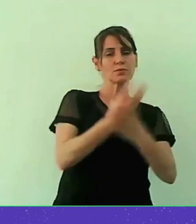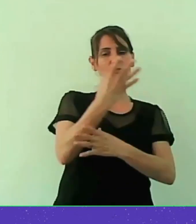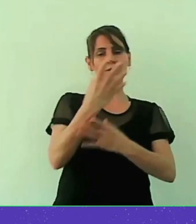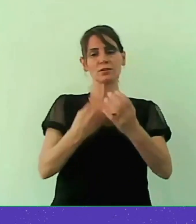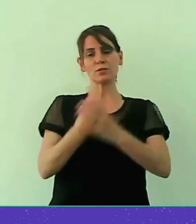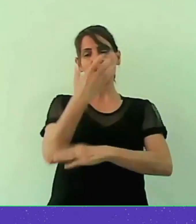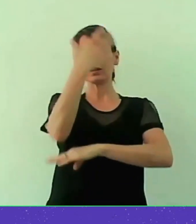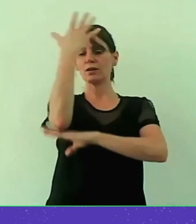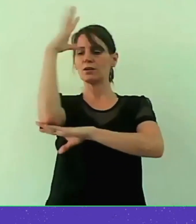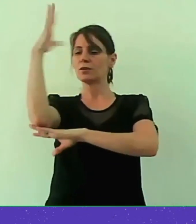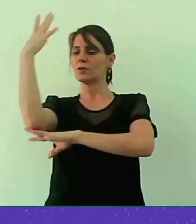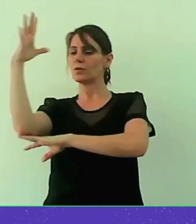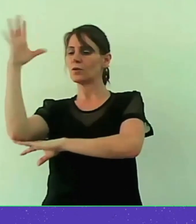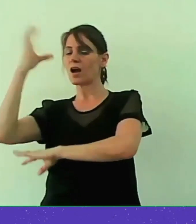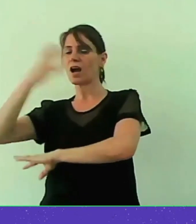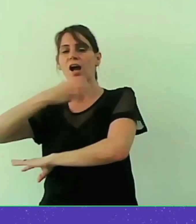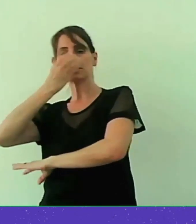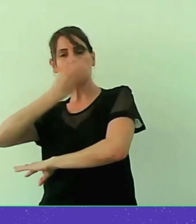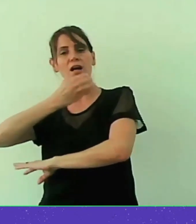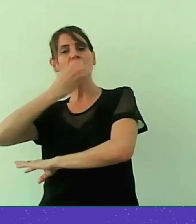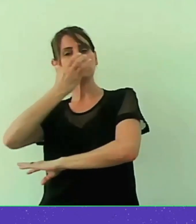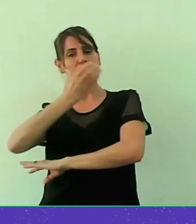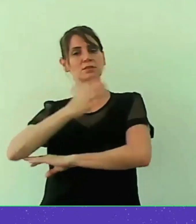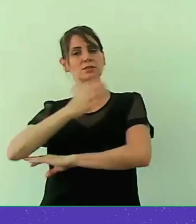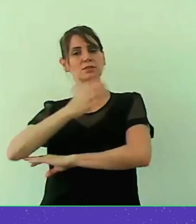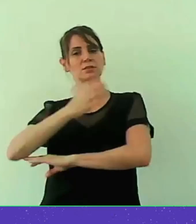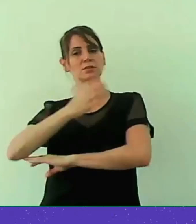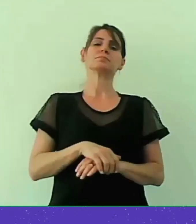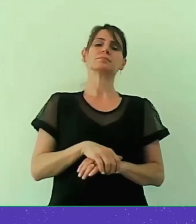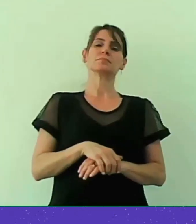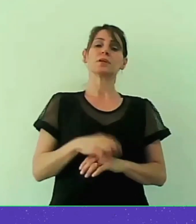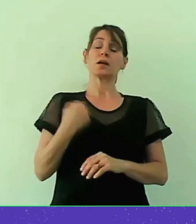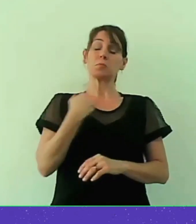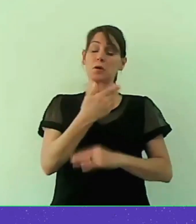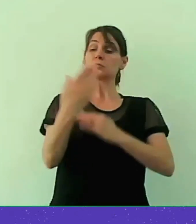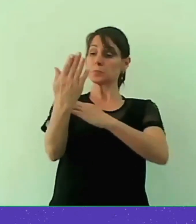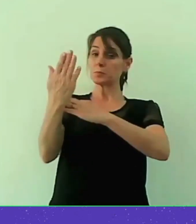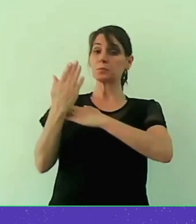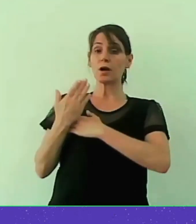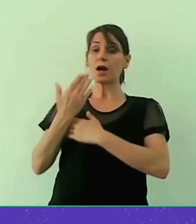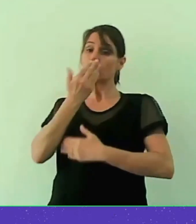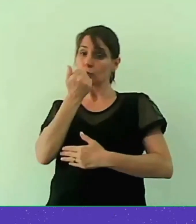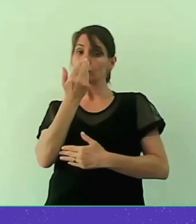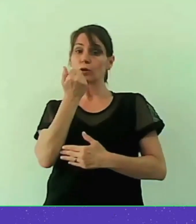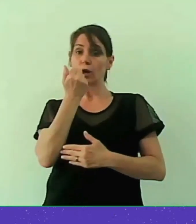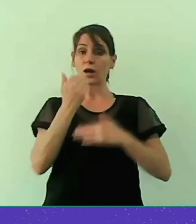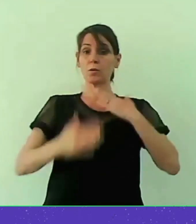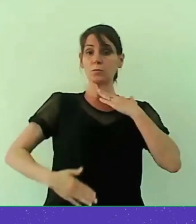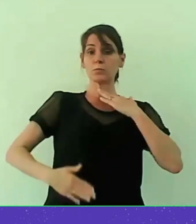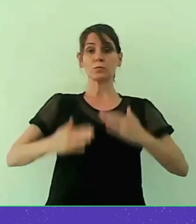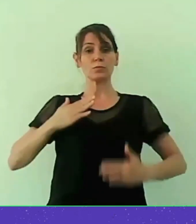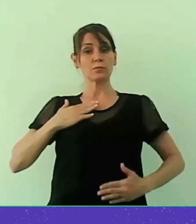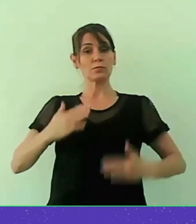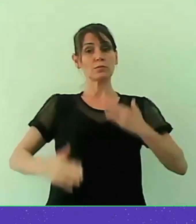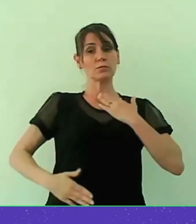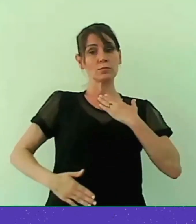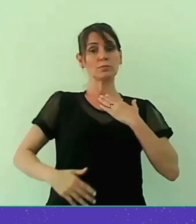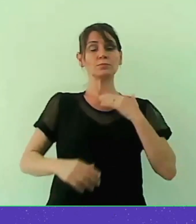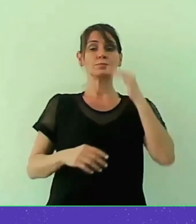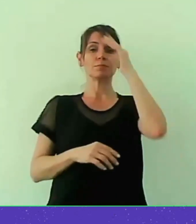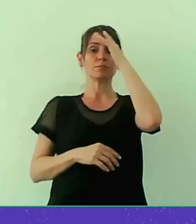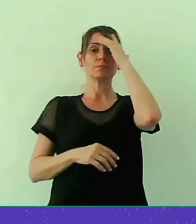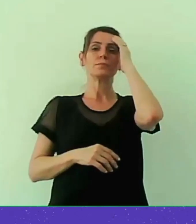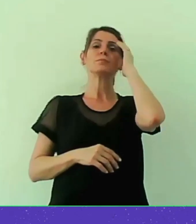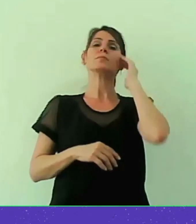cujos frutos, a semente, para manutenção da vida física do homem. Mas o